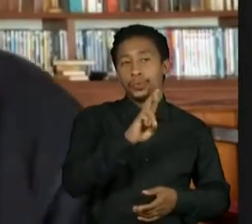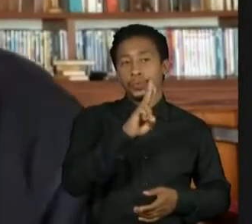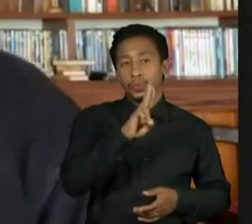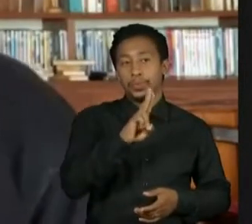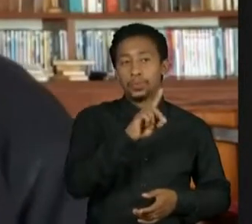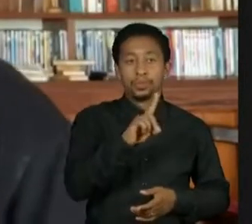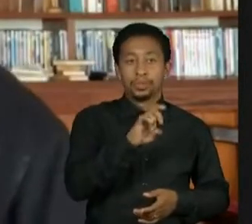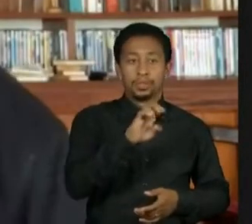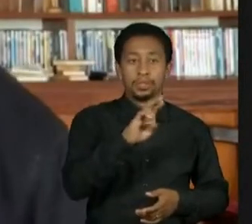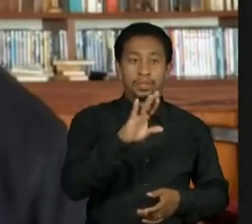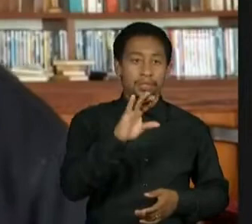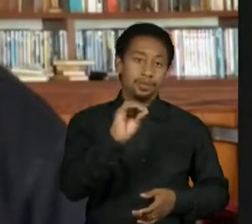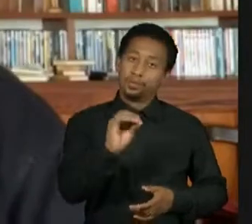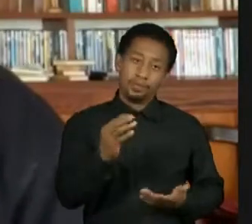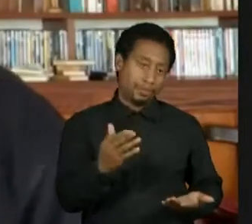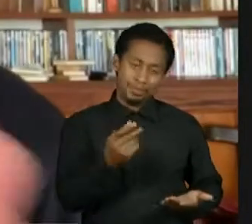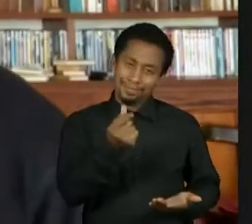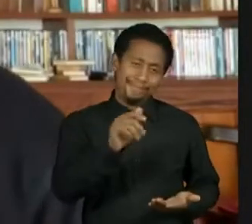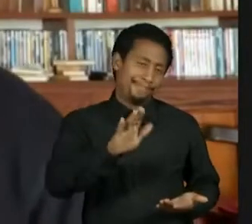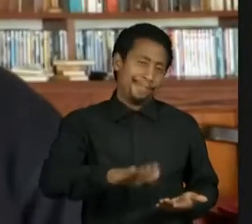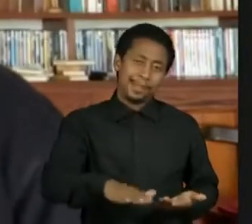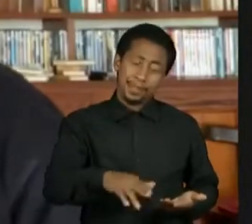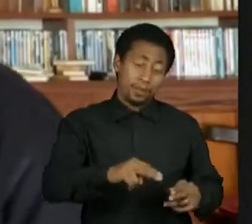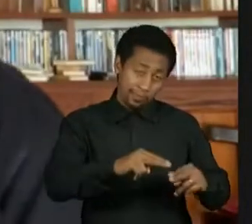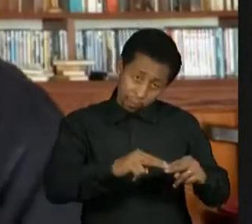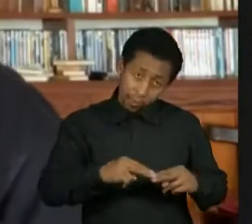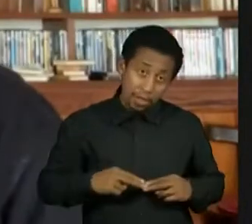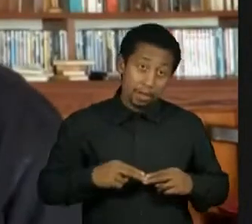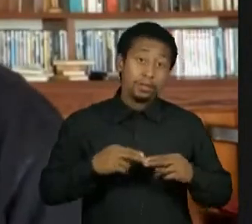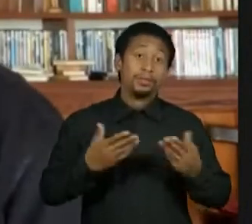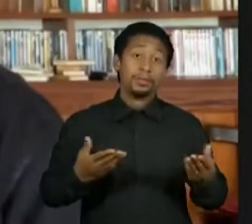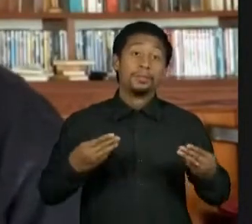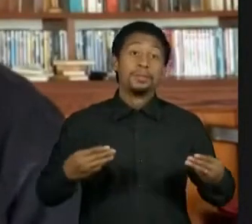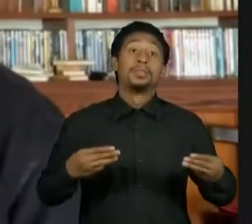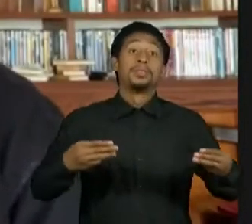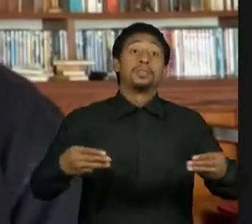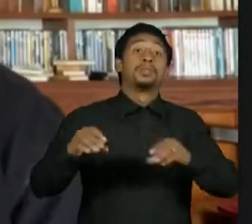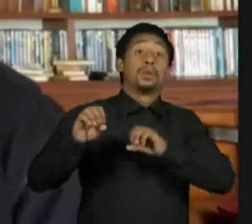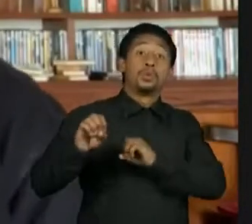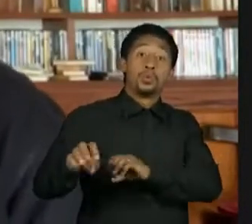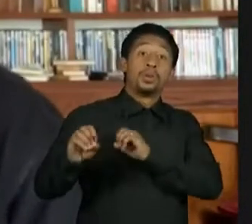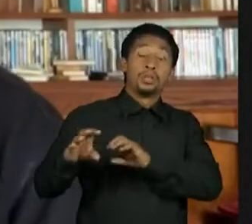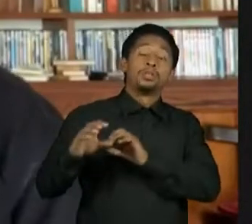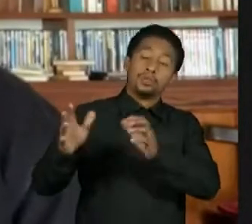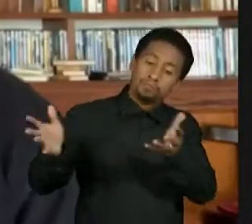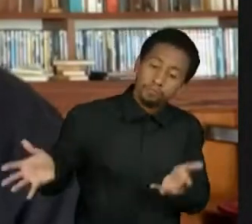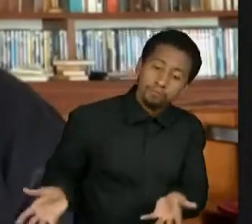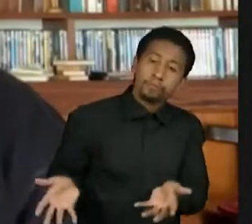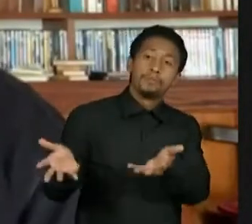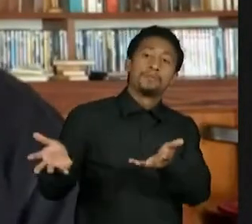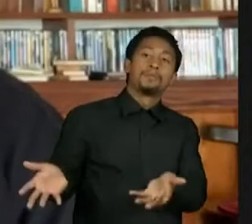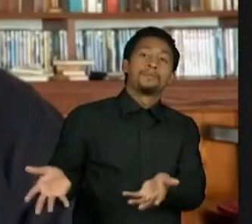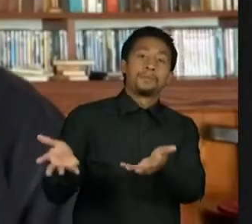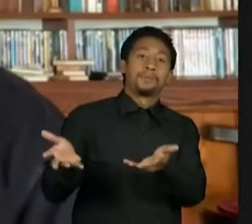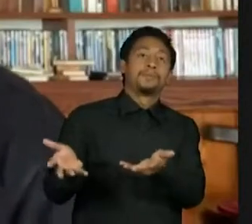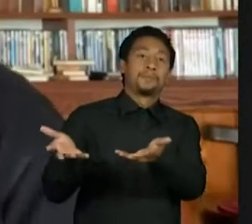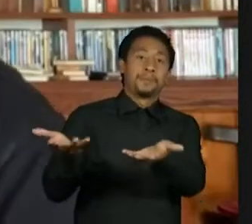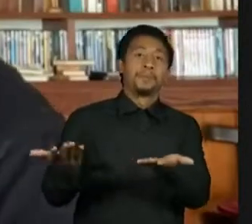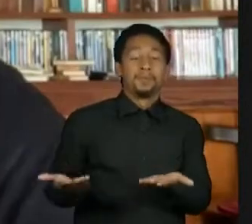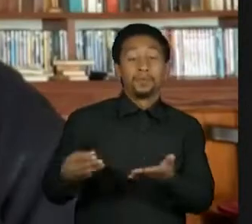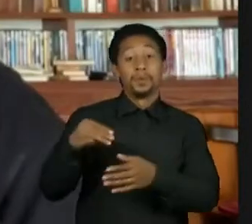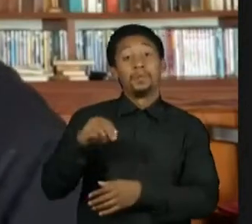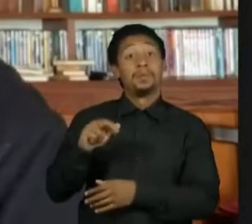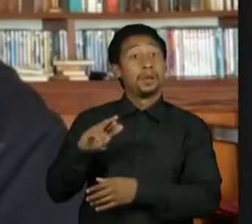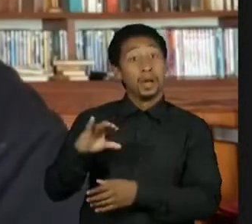Porque é um órgão do Ministério da Educação que estava promovendo, né, o Mário da Silva Brito. Diretor da Situação Brasileira, propôs a